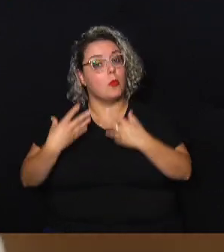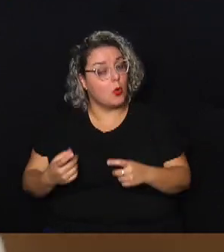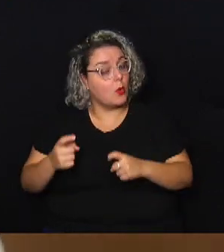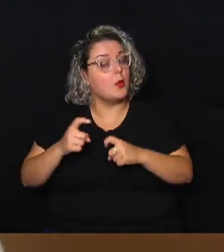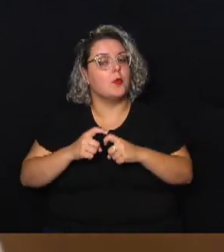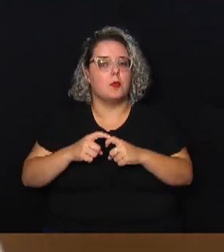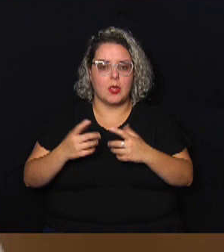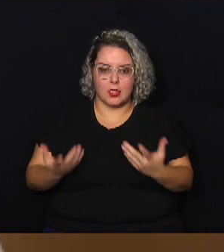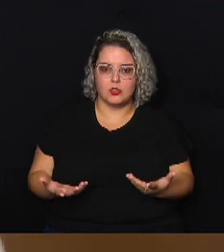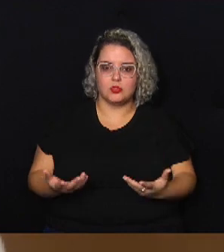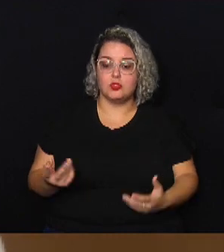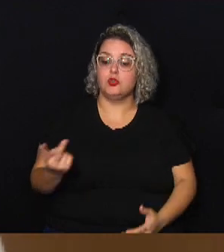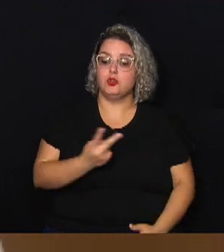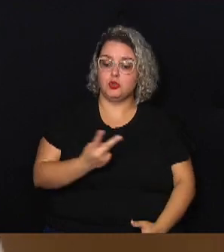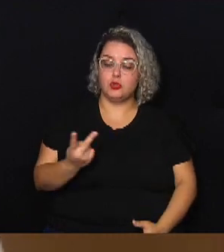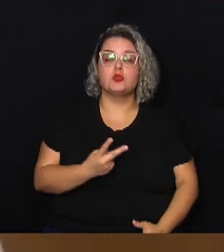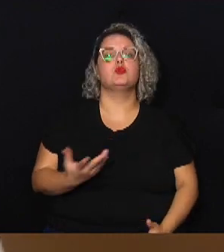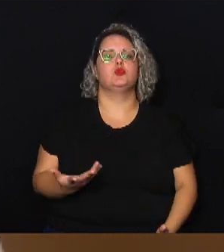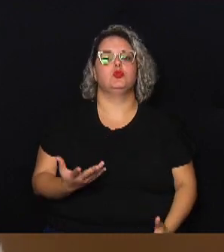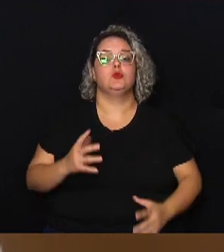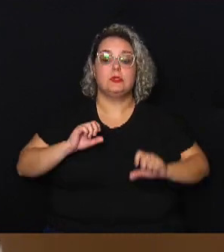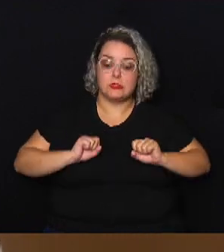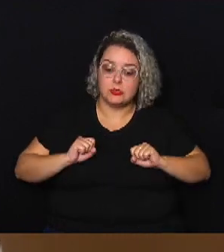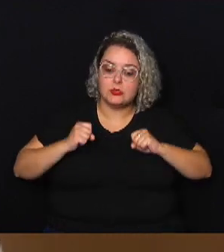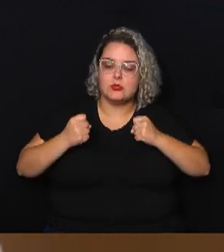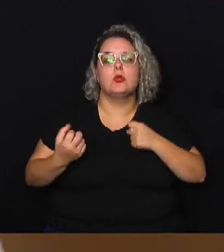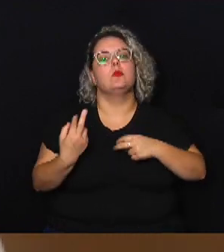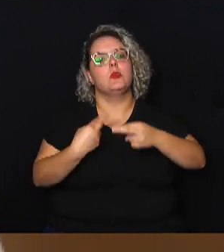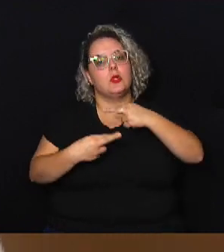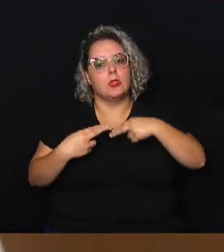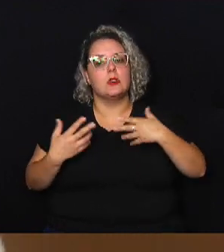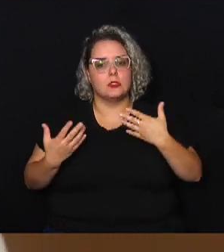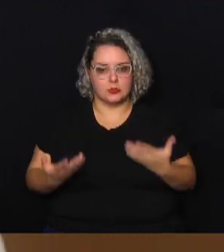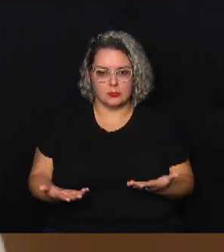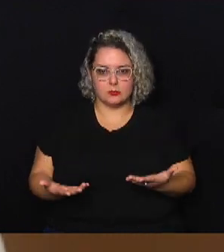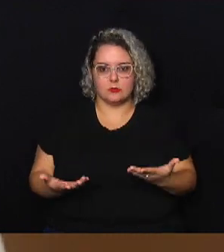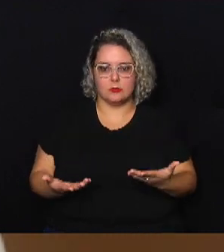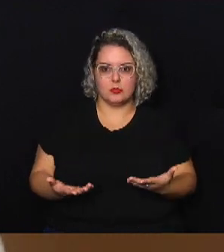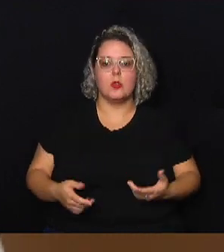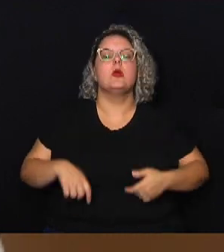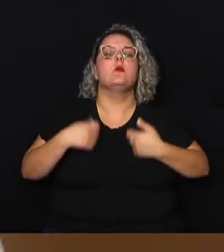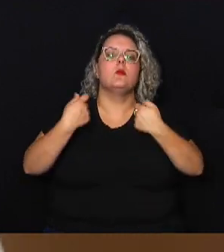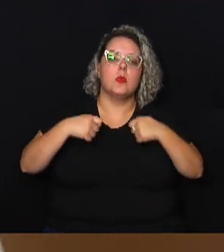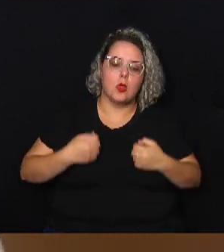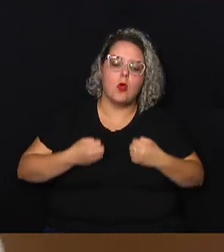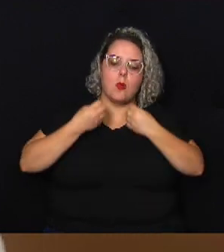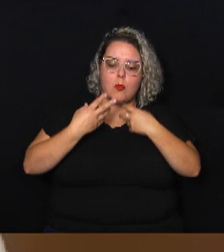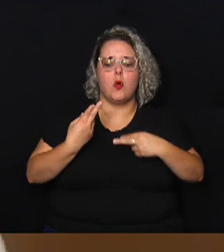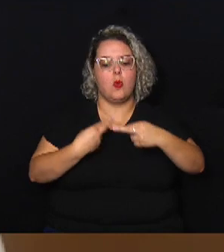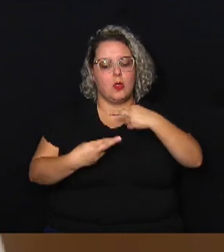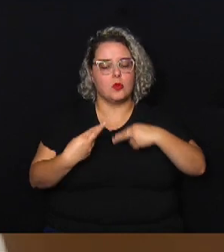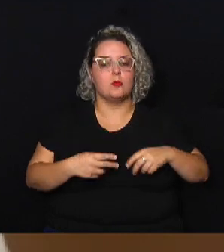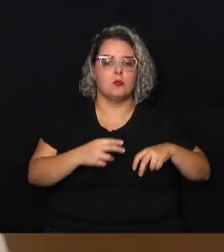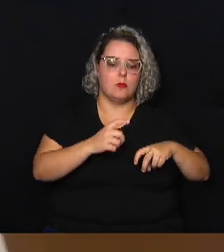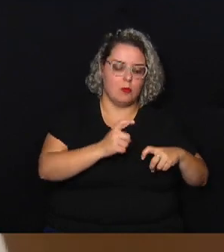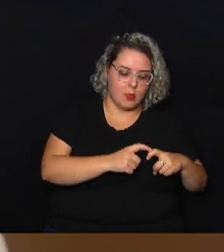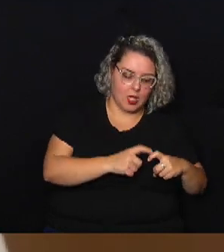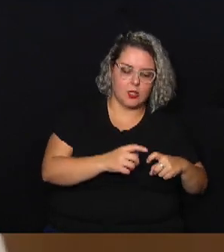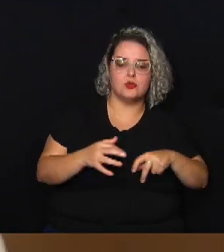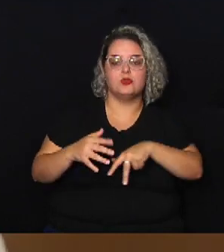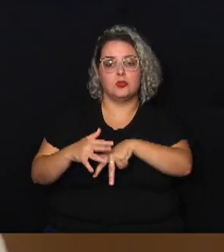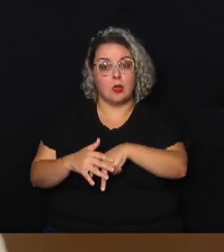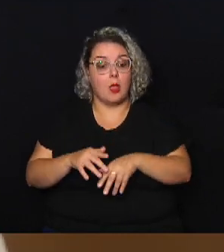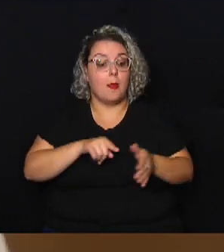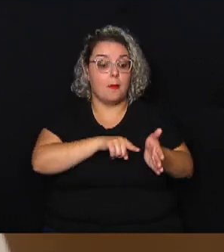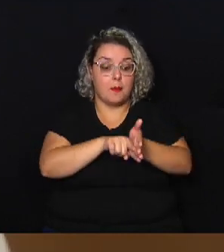médico, e os dois têm que se esforçar nesse relacionamento. Então, tem que ter um bom relacionamento, tem que pesquisar bem, você tem que